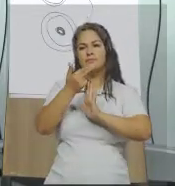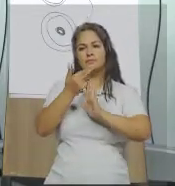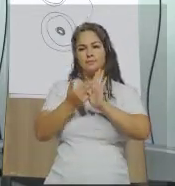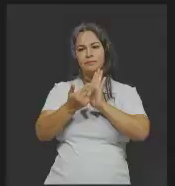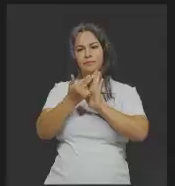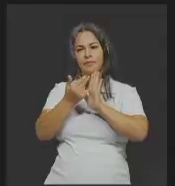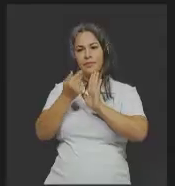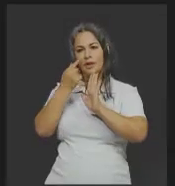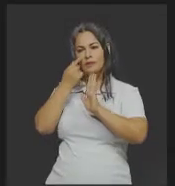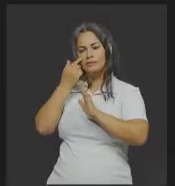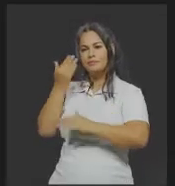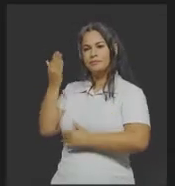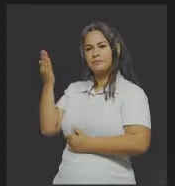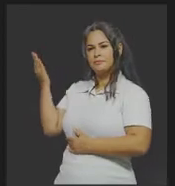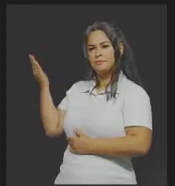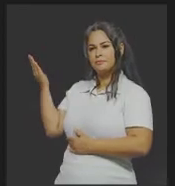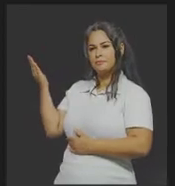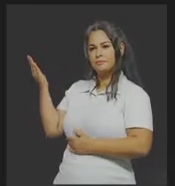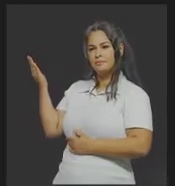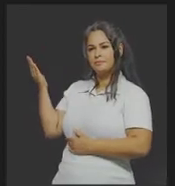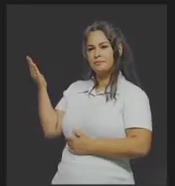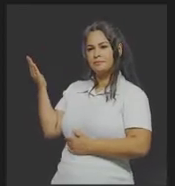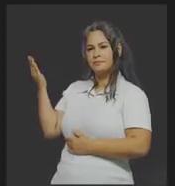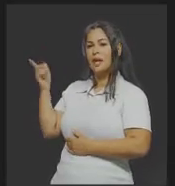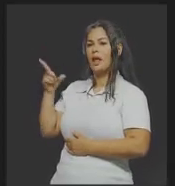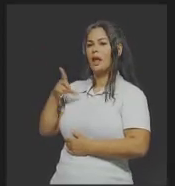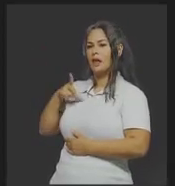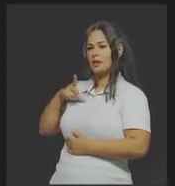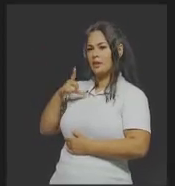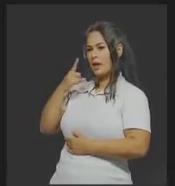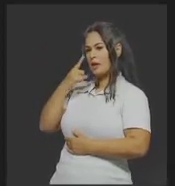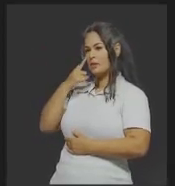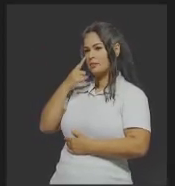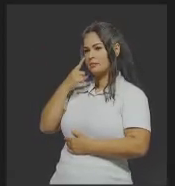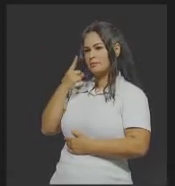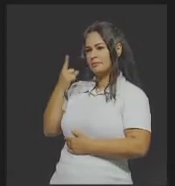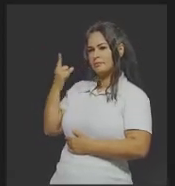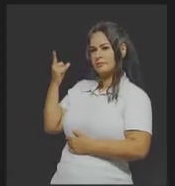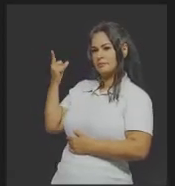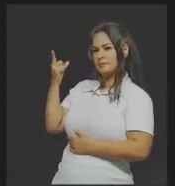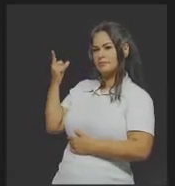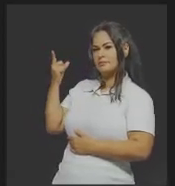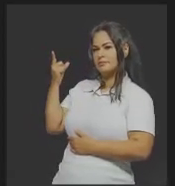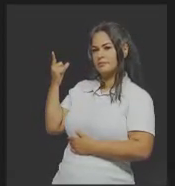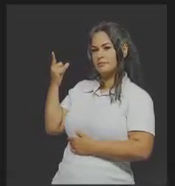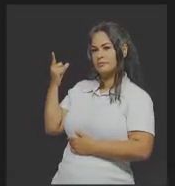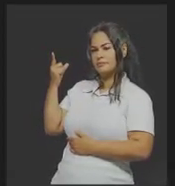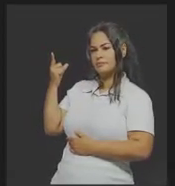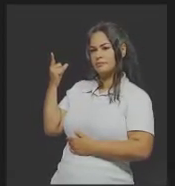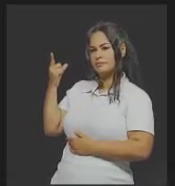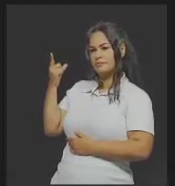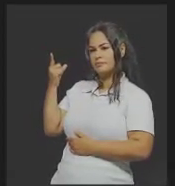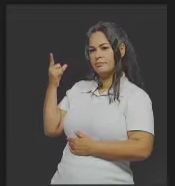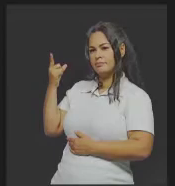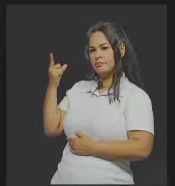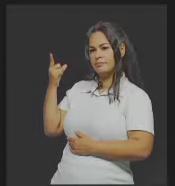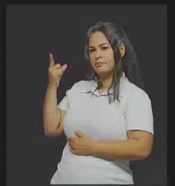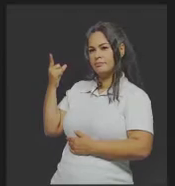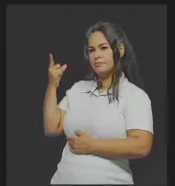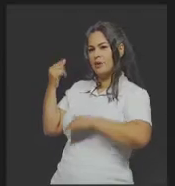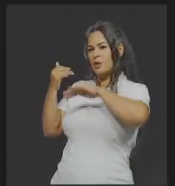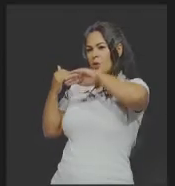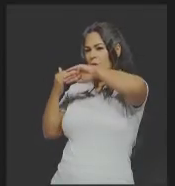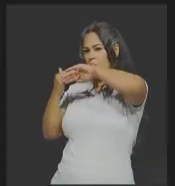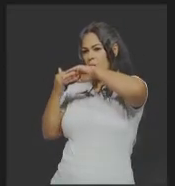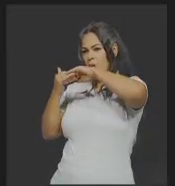olhada. De um lado nós temos aqui o encéfalo, não é, como um todo, um corte do encéfalo, mostrando aonde está o